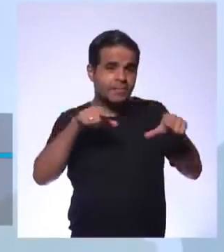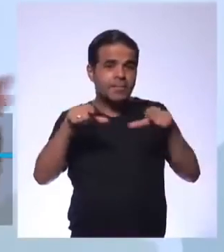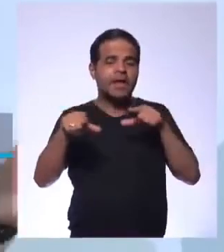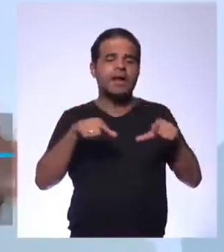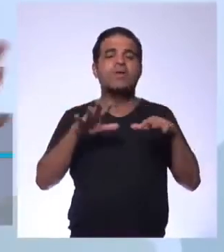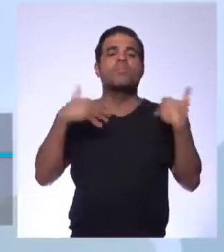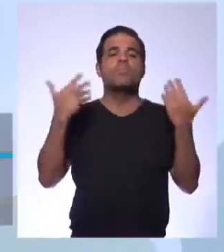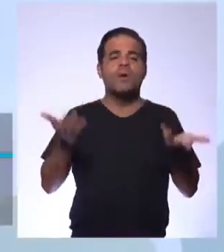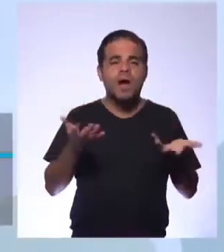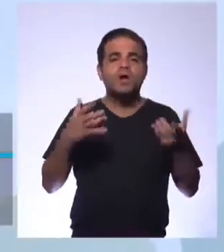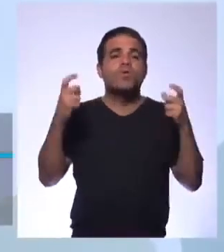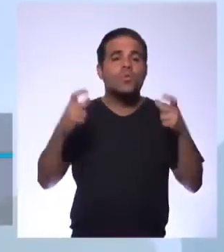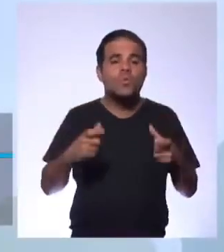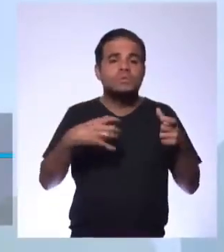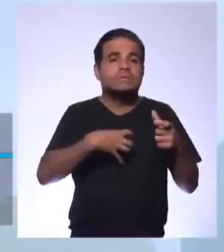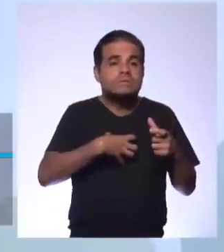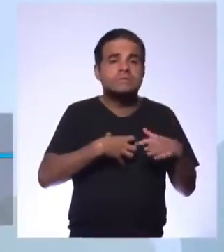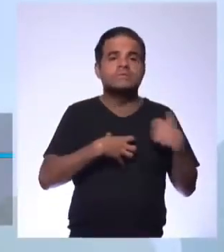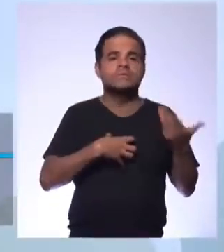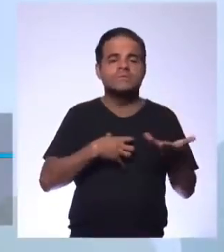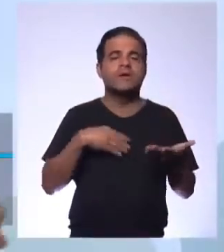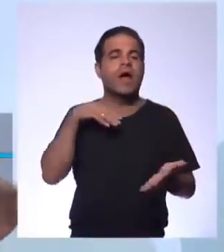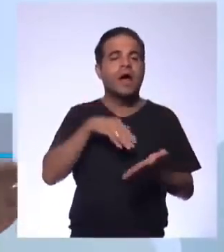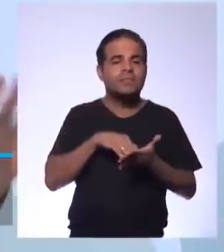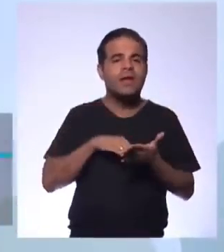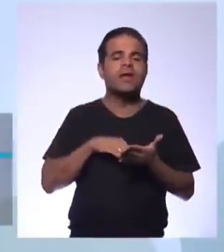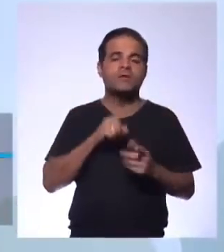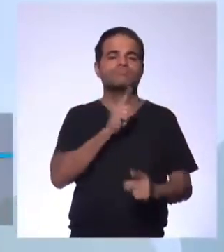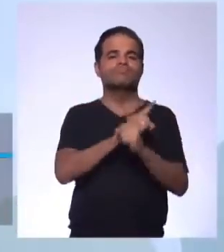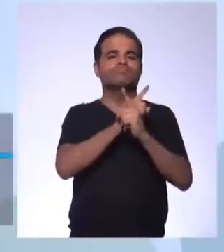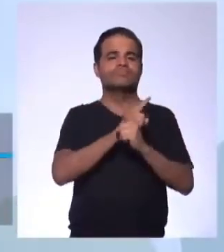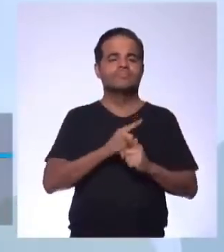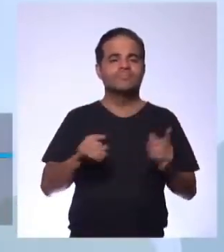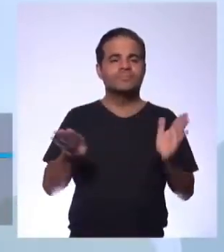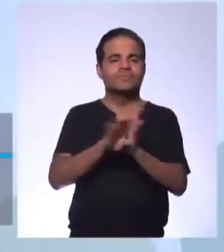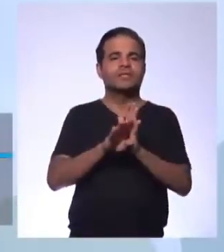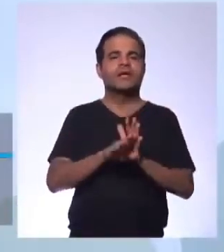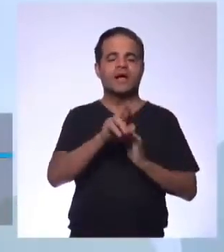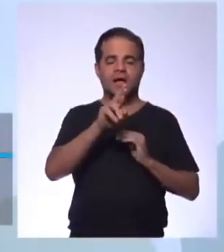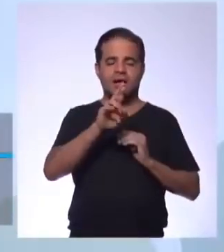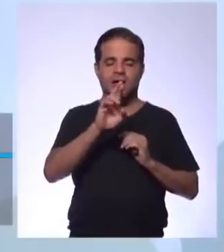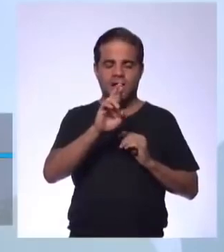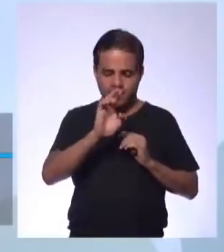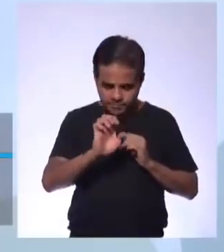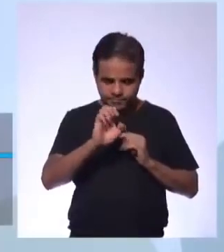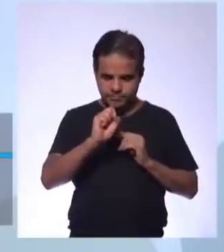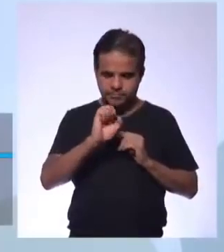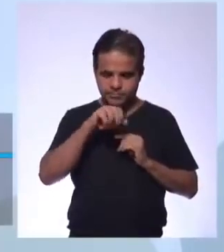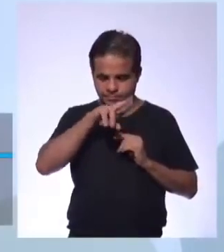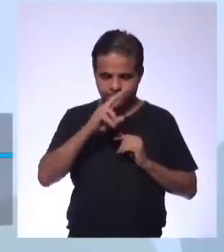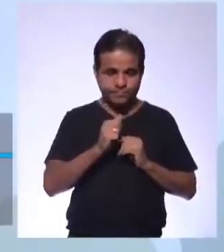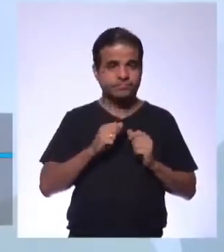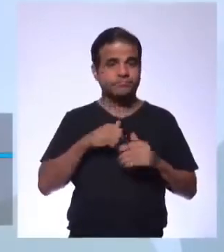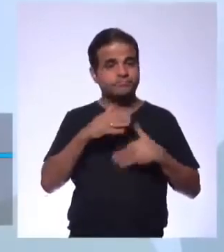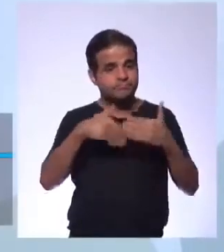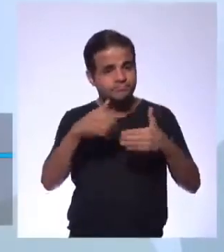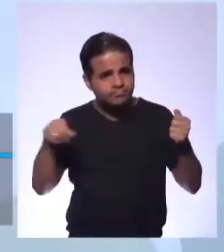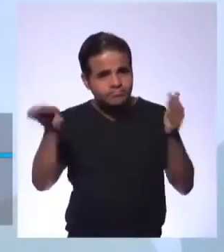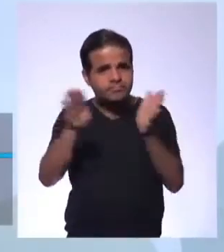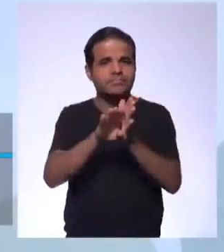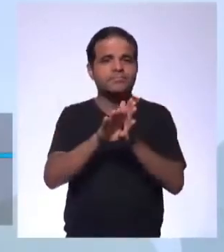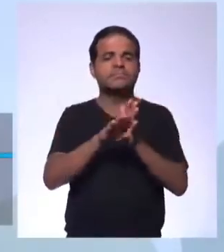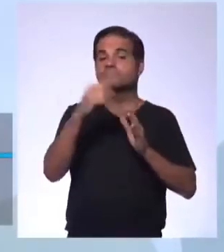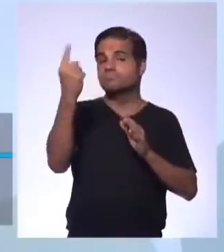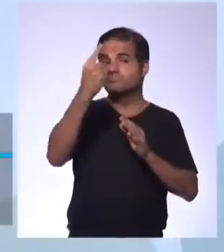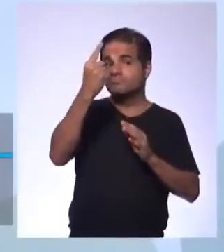pouquinho quais são, onde estão, até a gente chegar na resenha, né? Nós estamos caminhando para chegar na resenha.